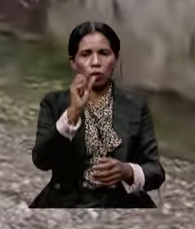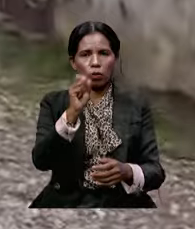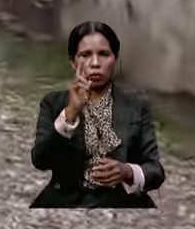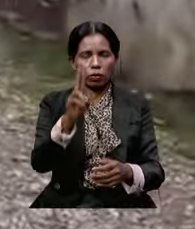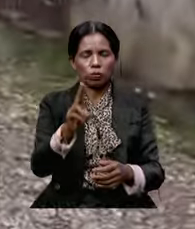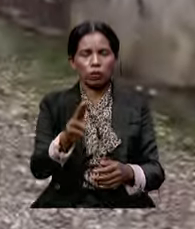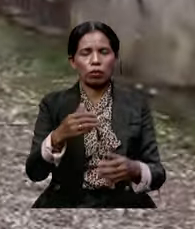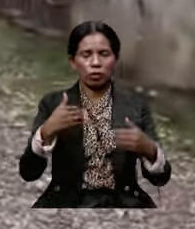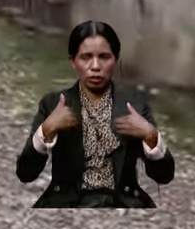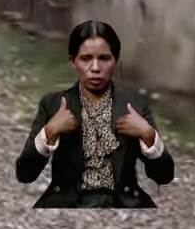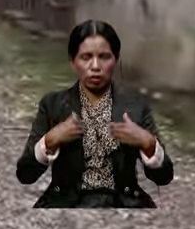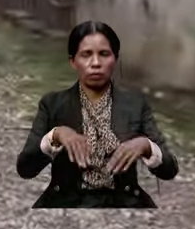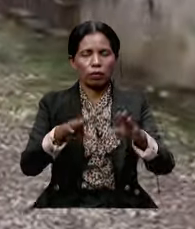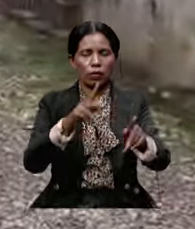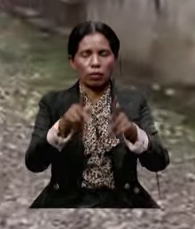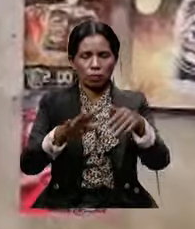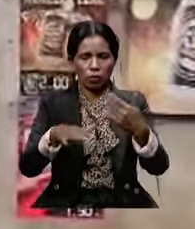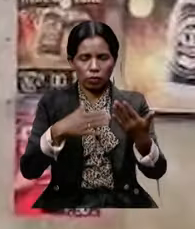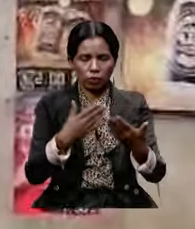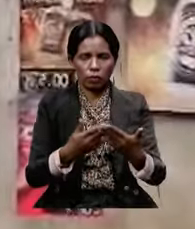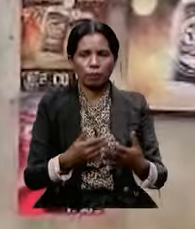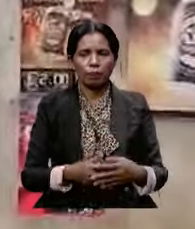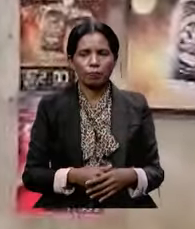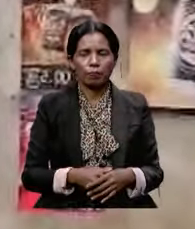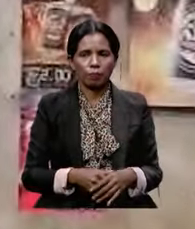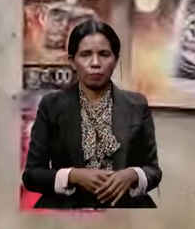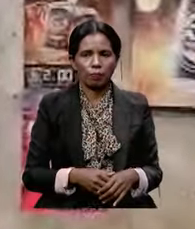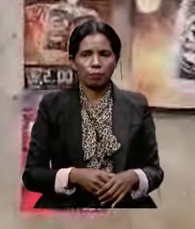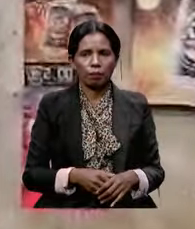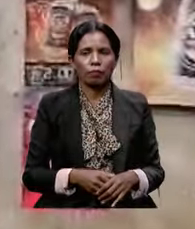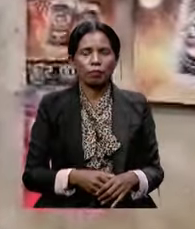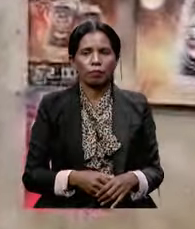suficiente hela ho de fam ba populasaun sira Feliciano Venancio Belo, GMN.